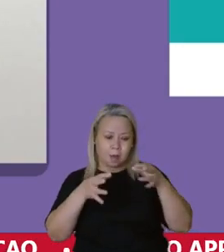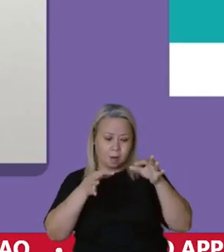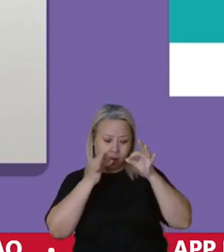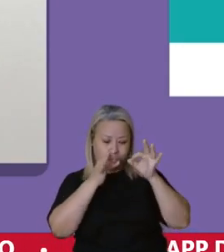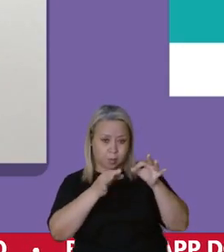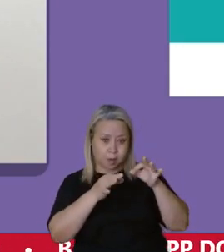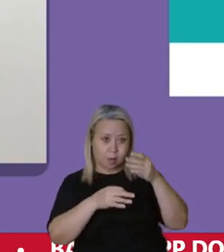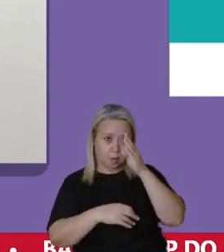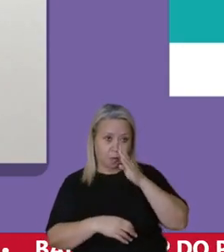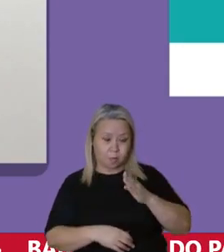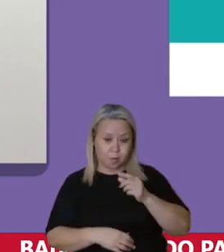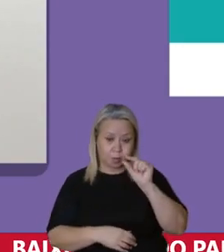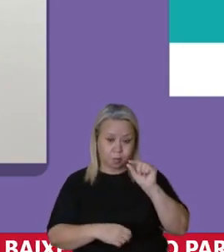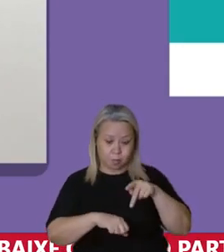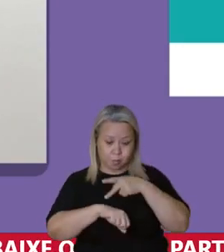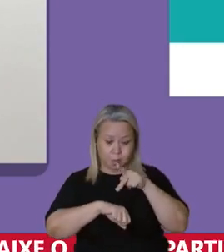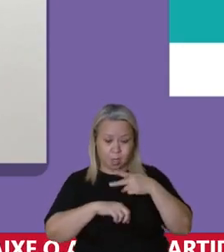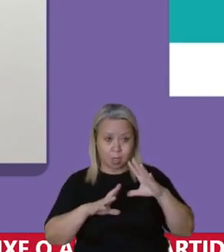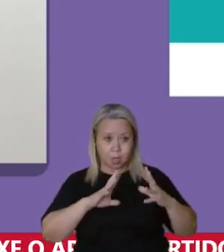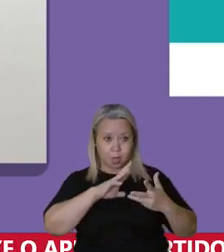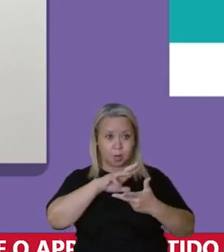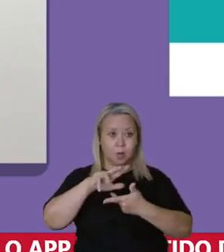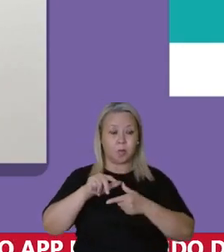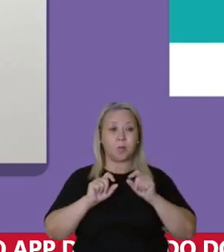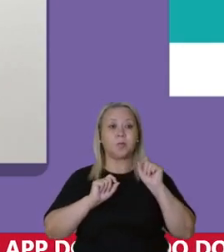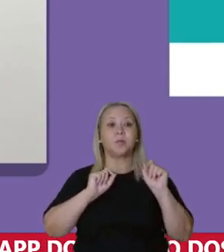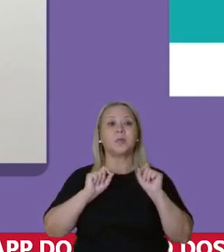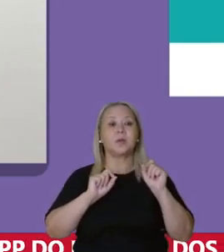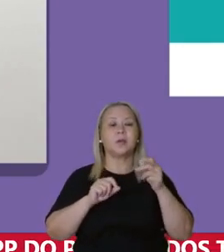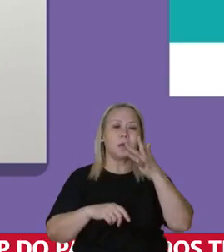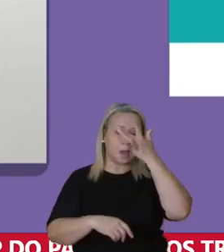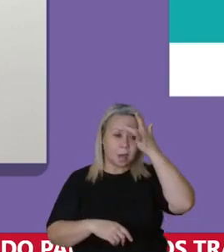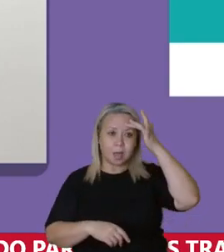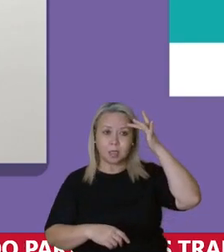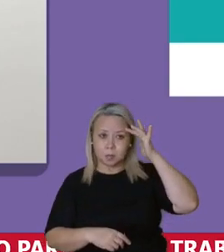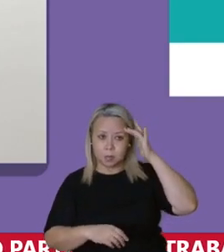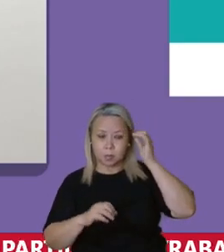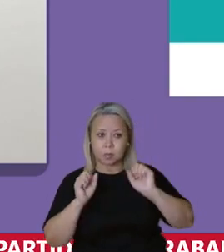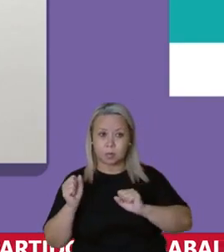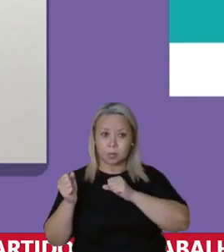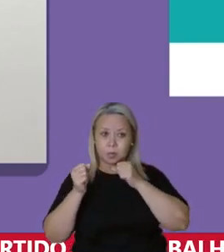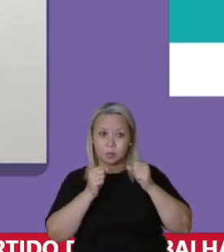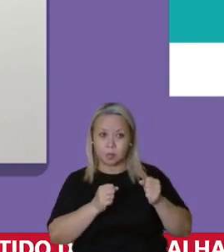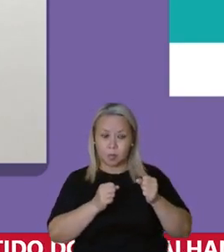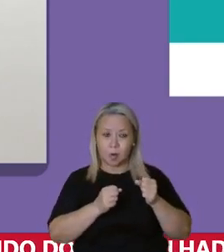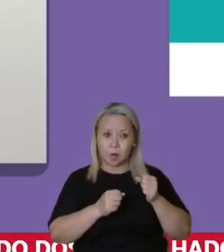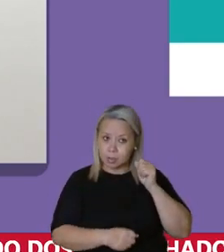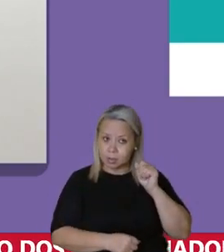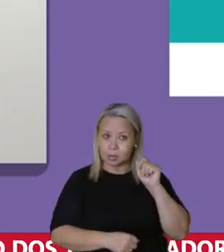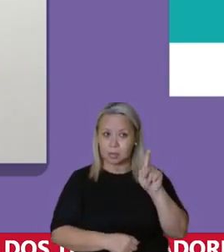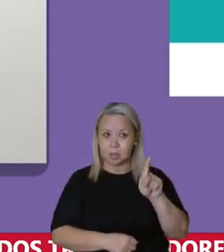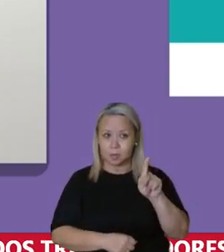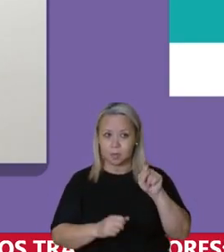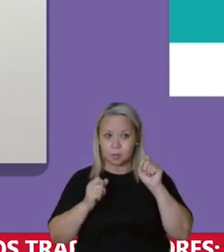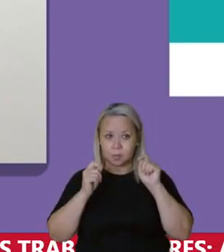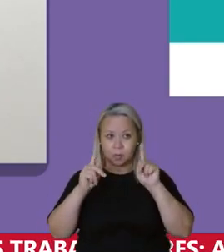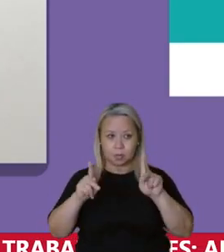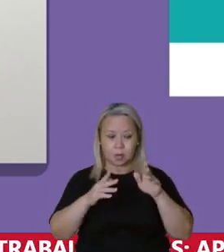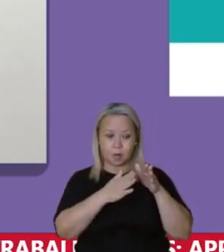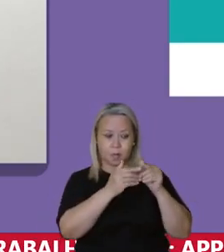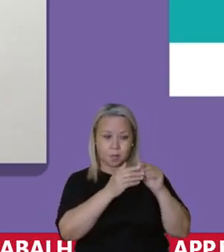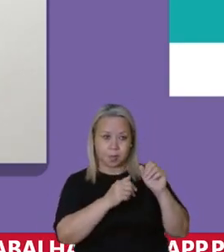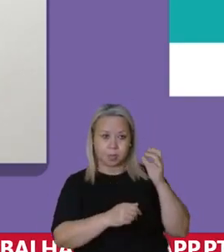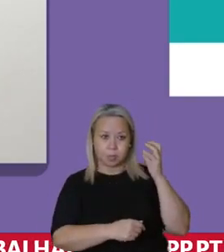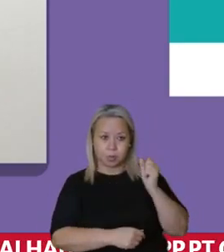dos poucos países do mundo em que as pessoas podem se aposentar, solicitar o seu